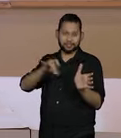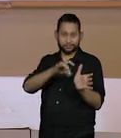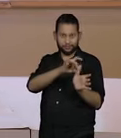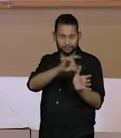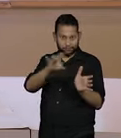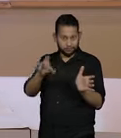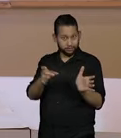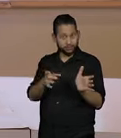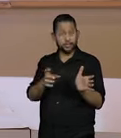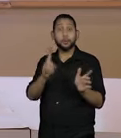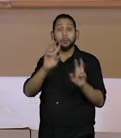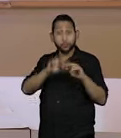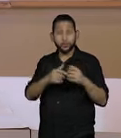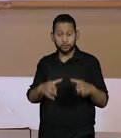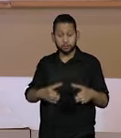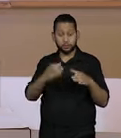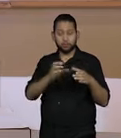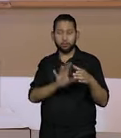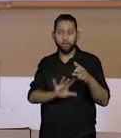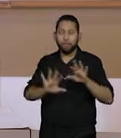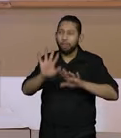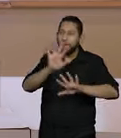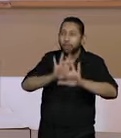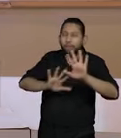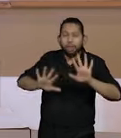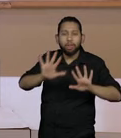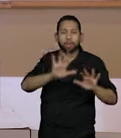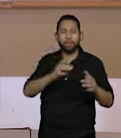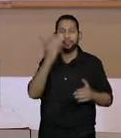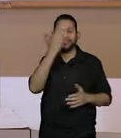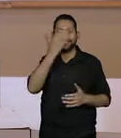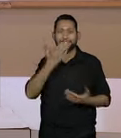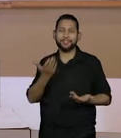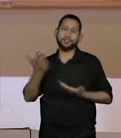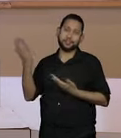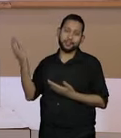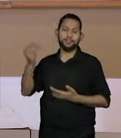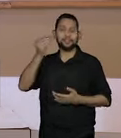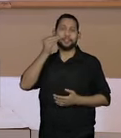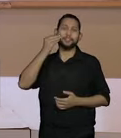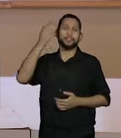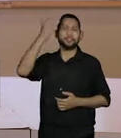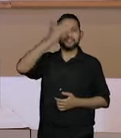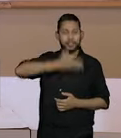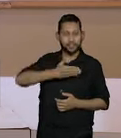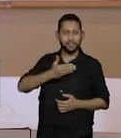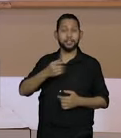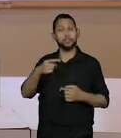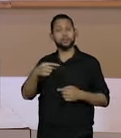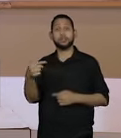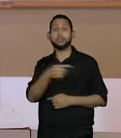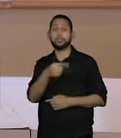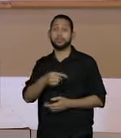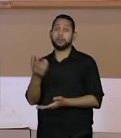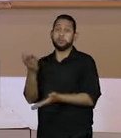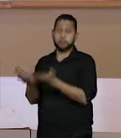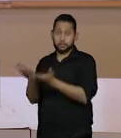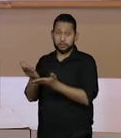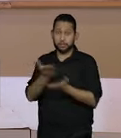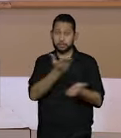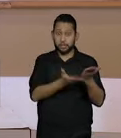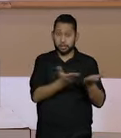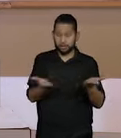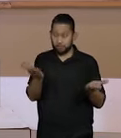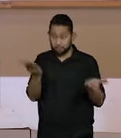água, embaçando o vidro do Becker. Esta, então, é uma equação que foi balanceada